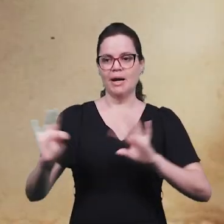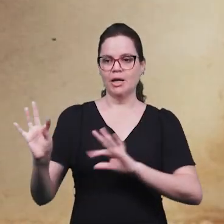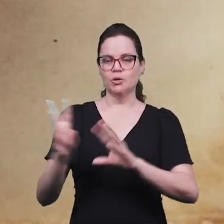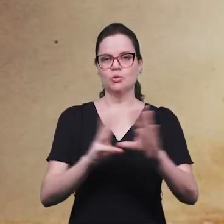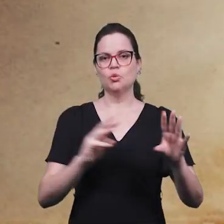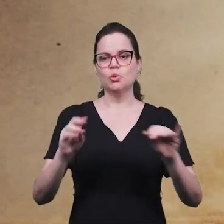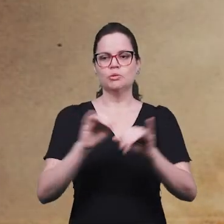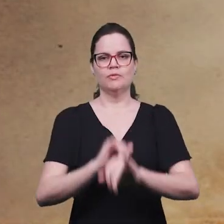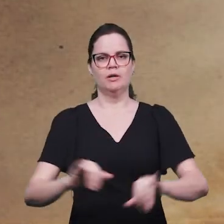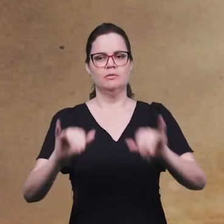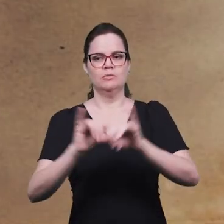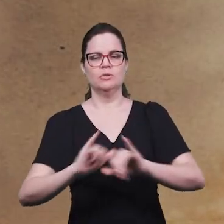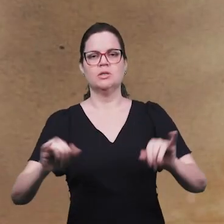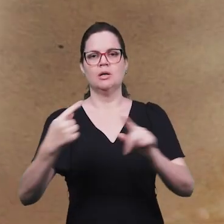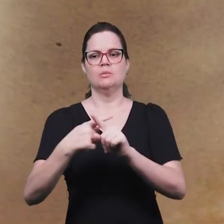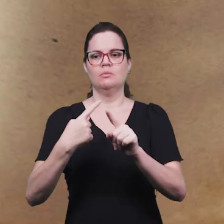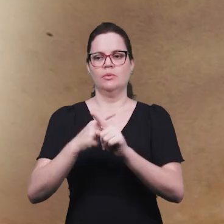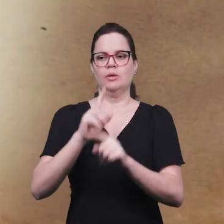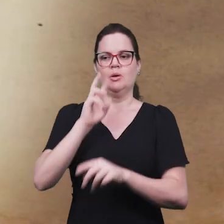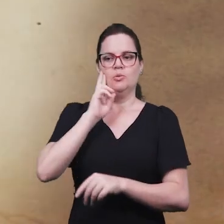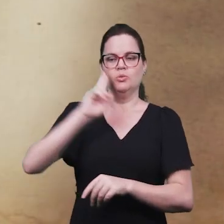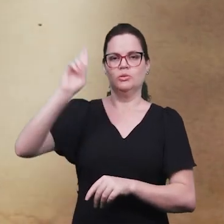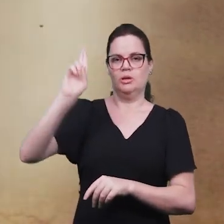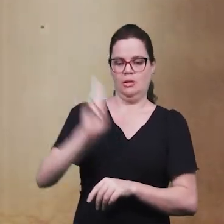no ermo vereda a nosso Deus.